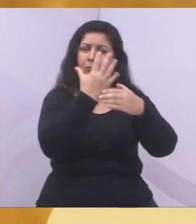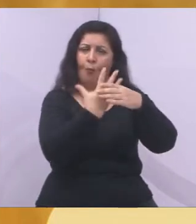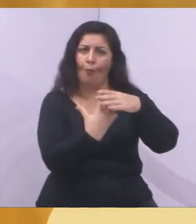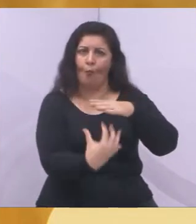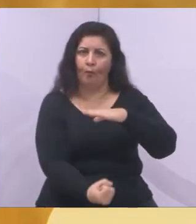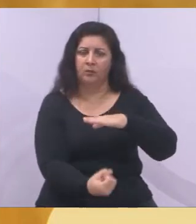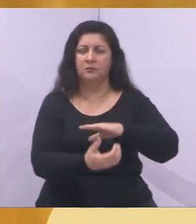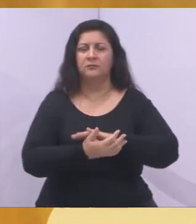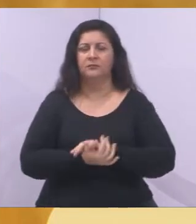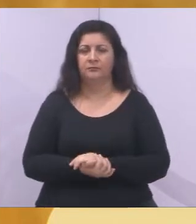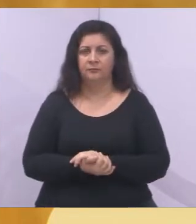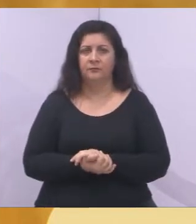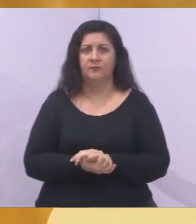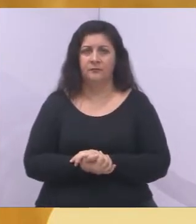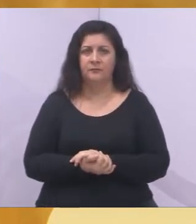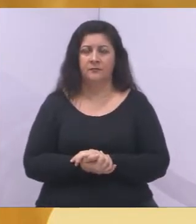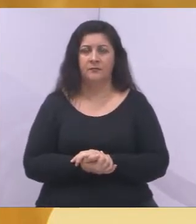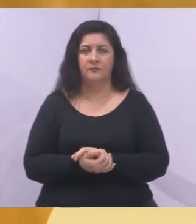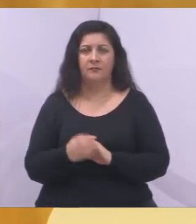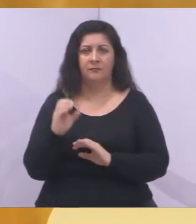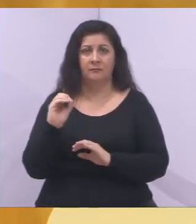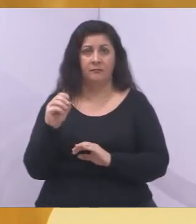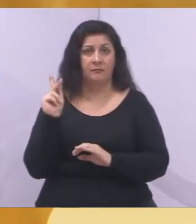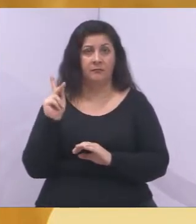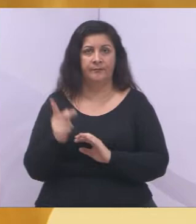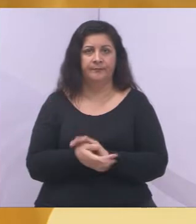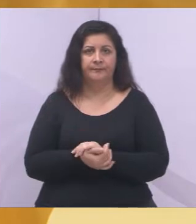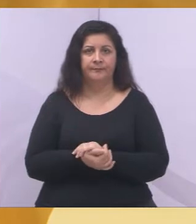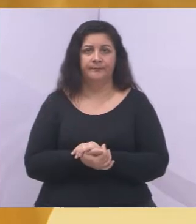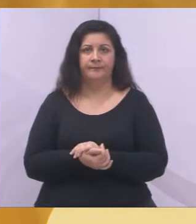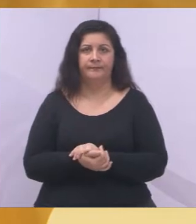água corra por debaixo do solo, ok?